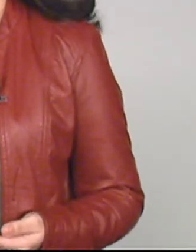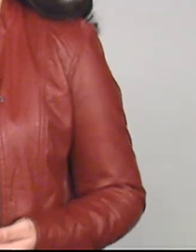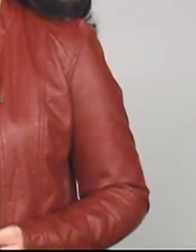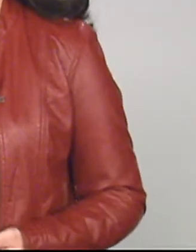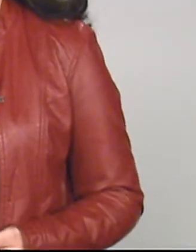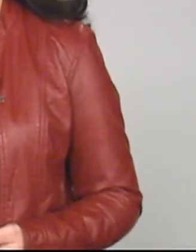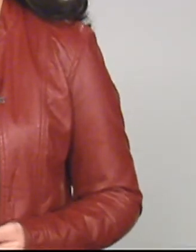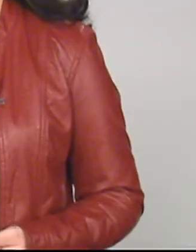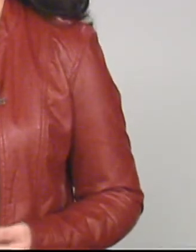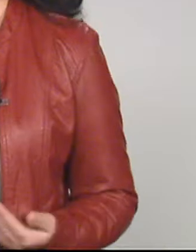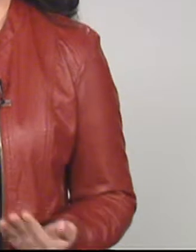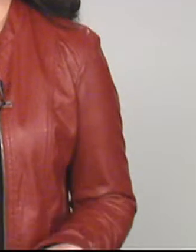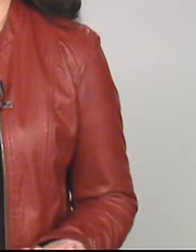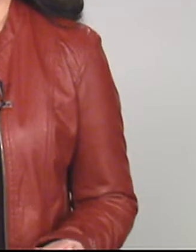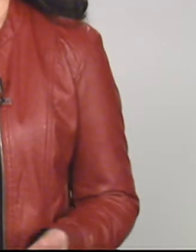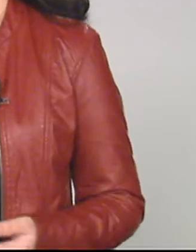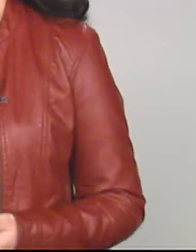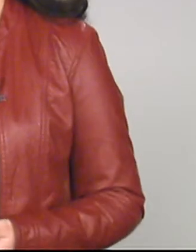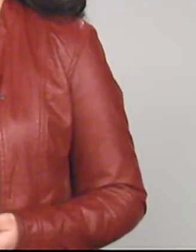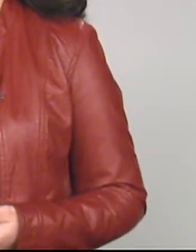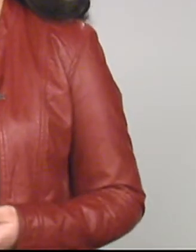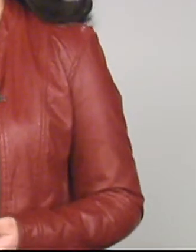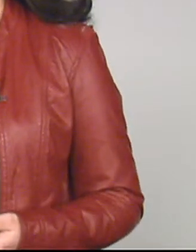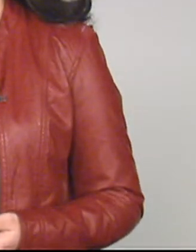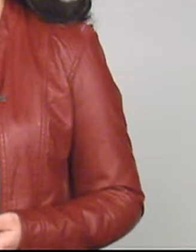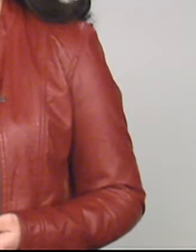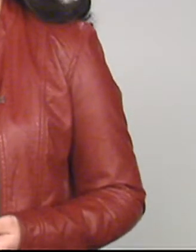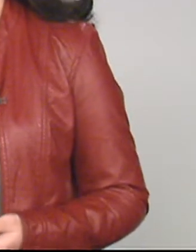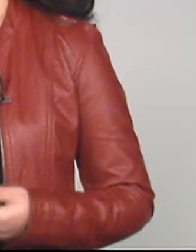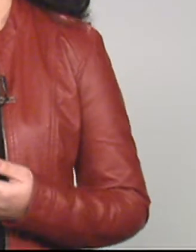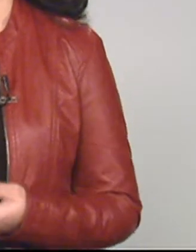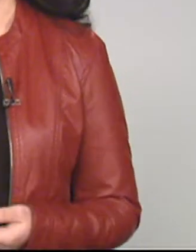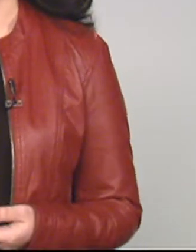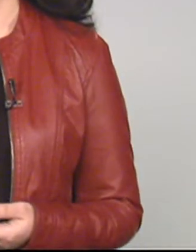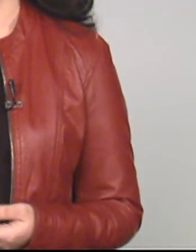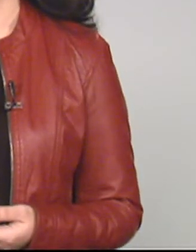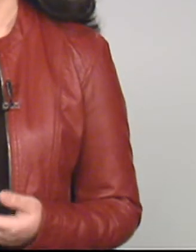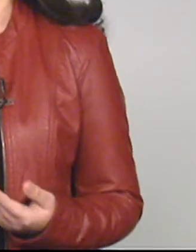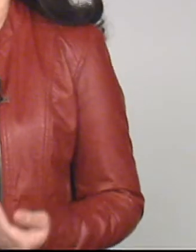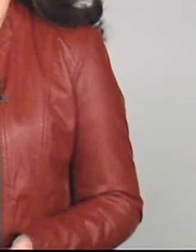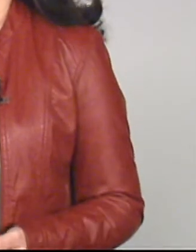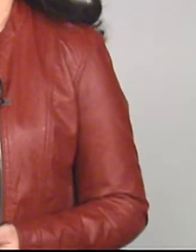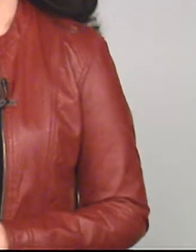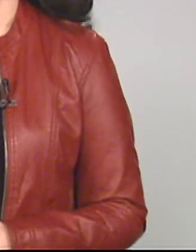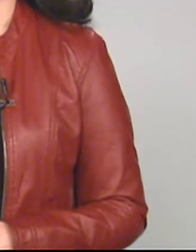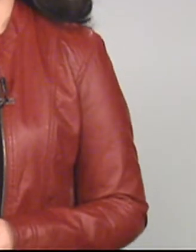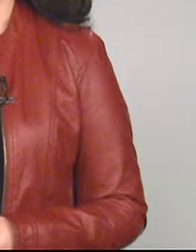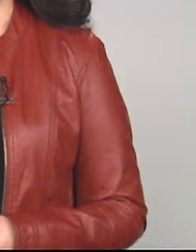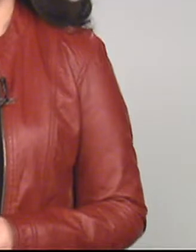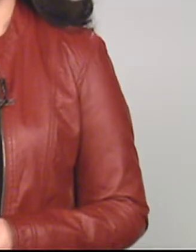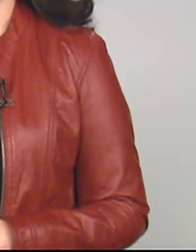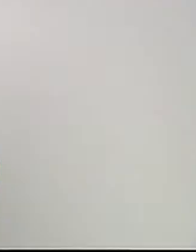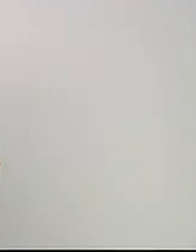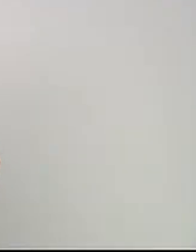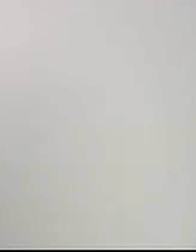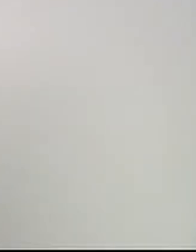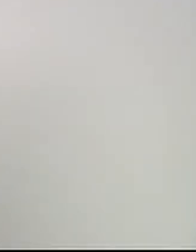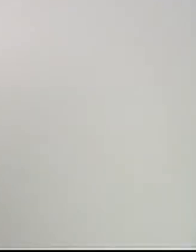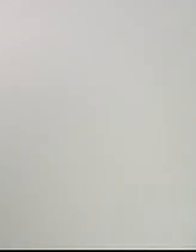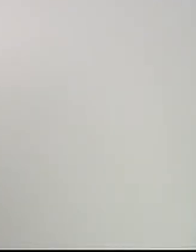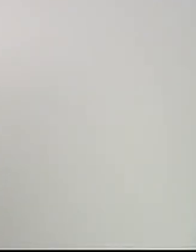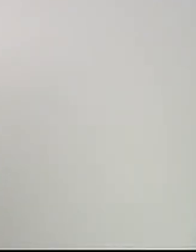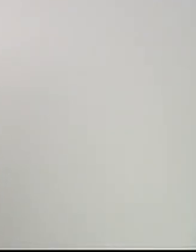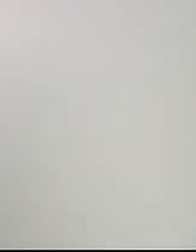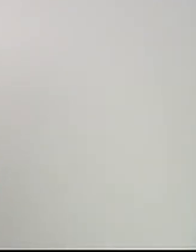egresso a atuação em situações reais que envolvam soluções de problemas, trabalho em equipe e uso de novas tecnologias.